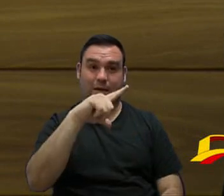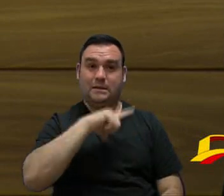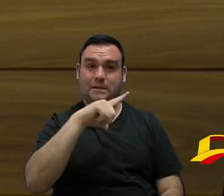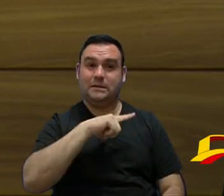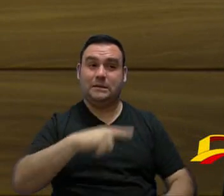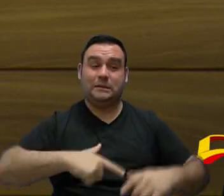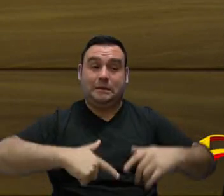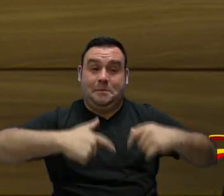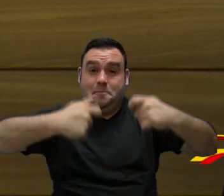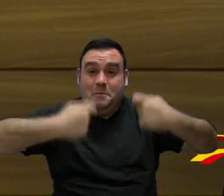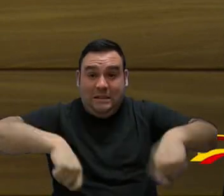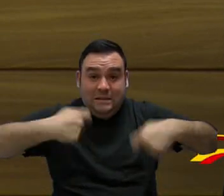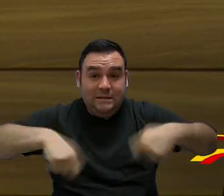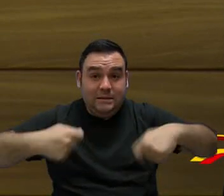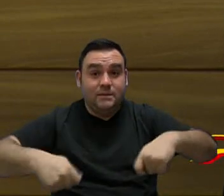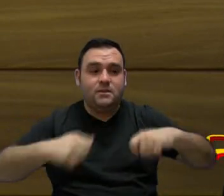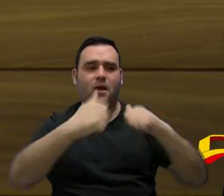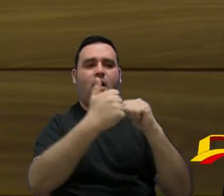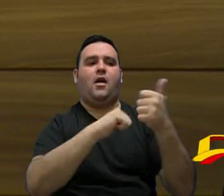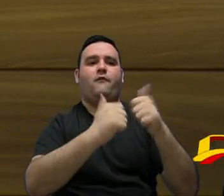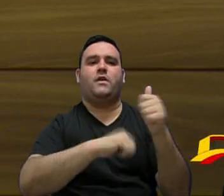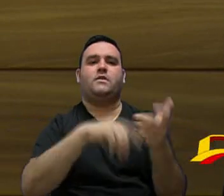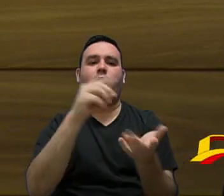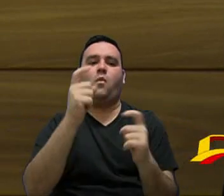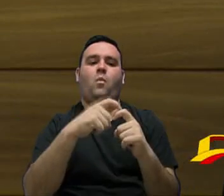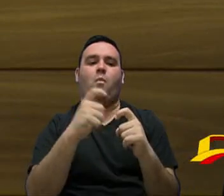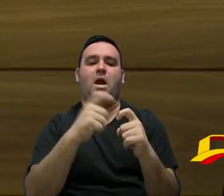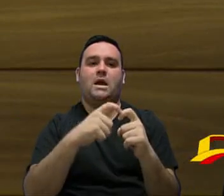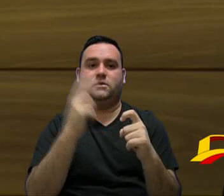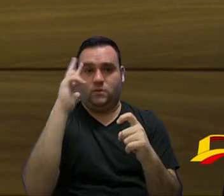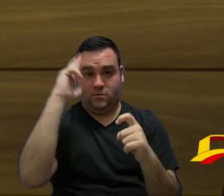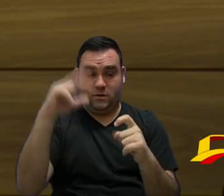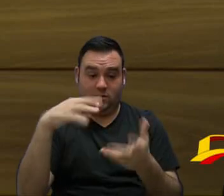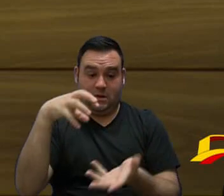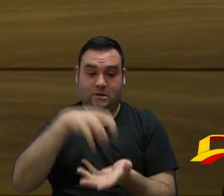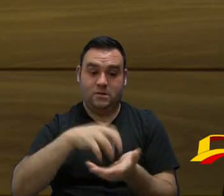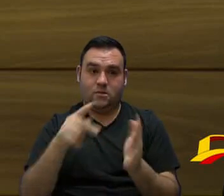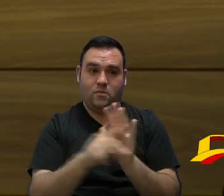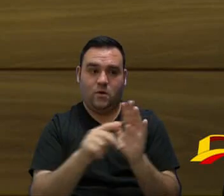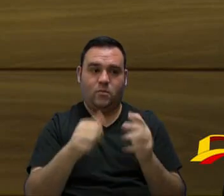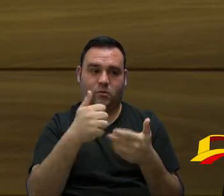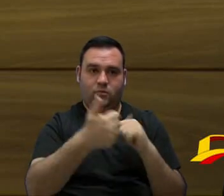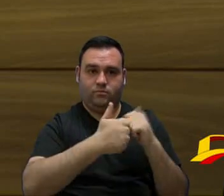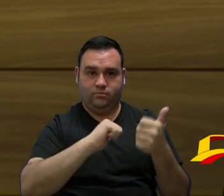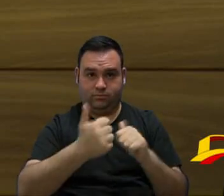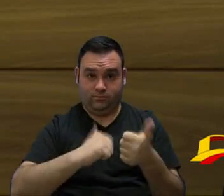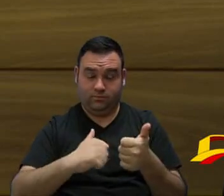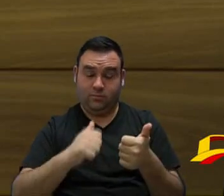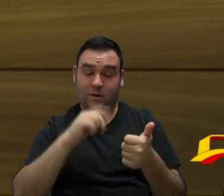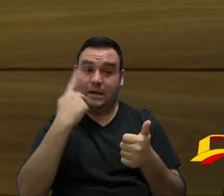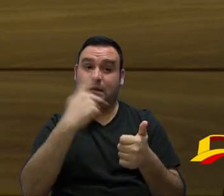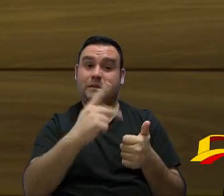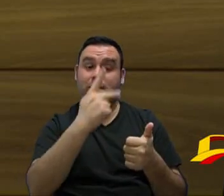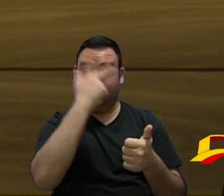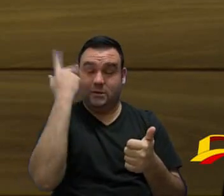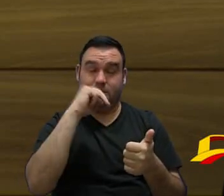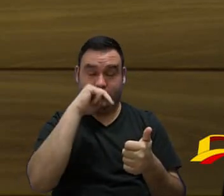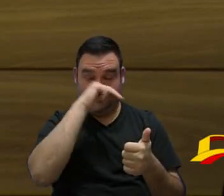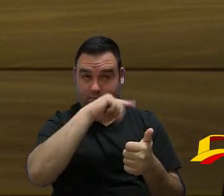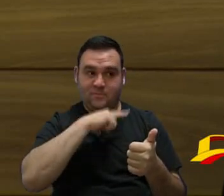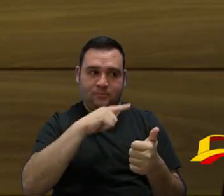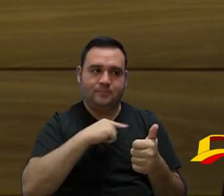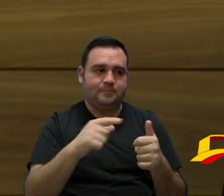tem que fazer é avaliado pelo médico regulador da central de regulação e esse paciente